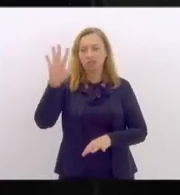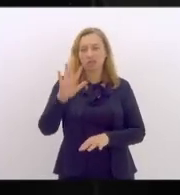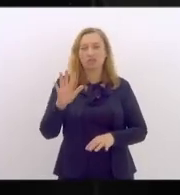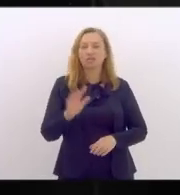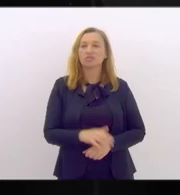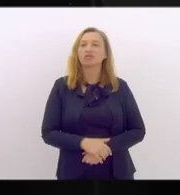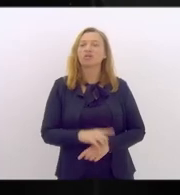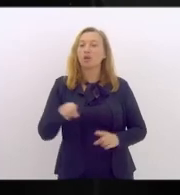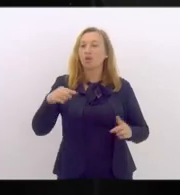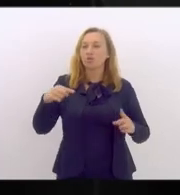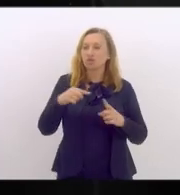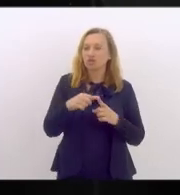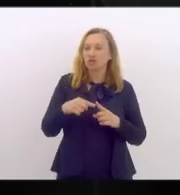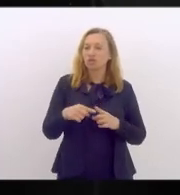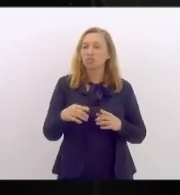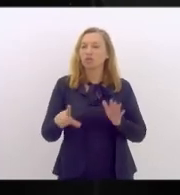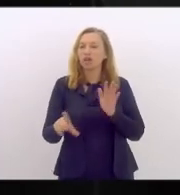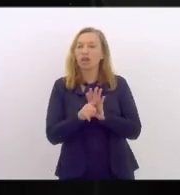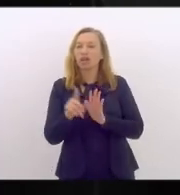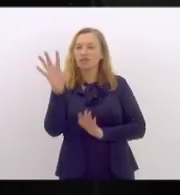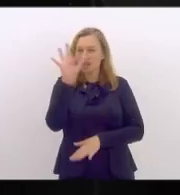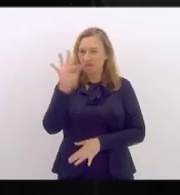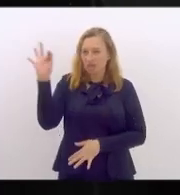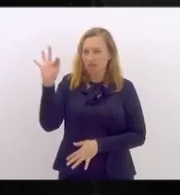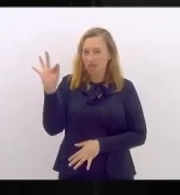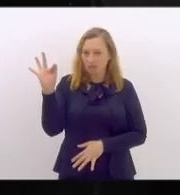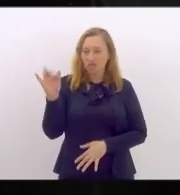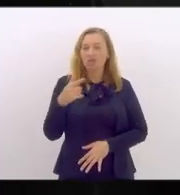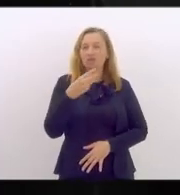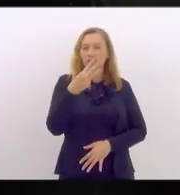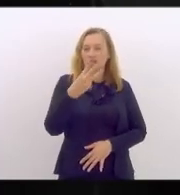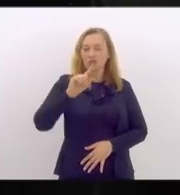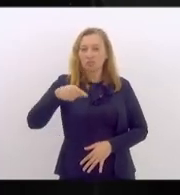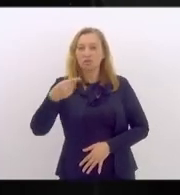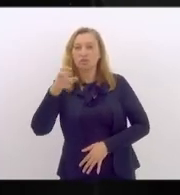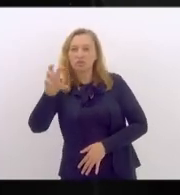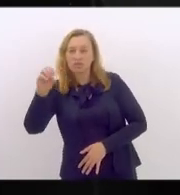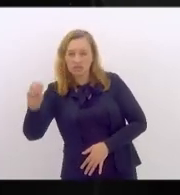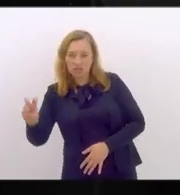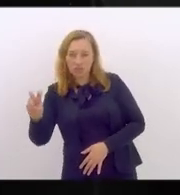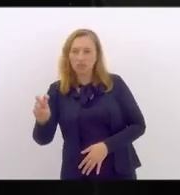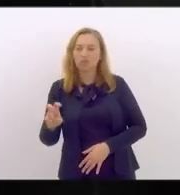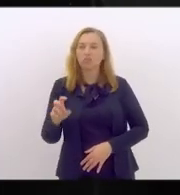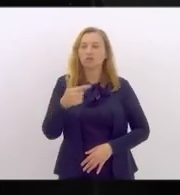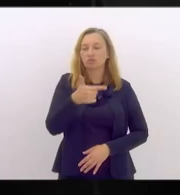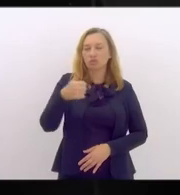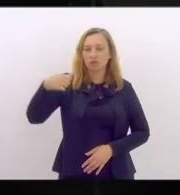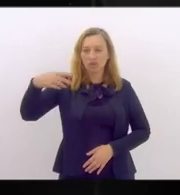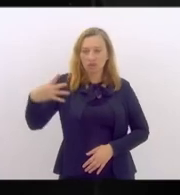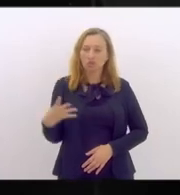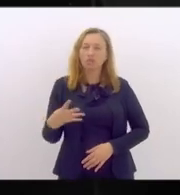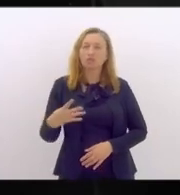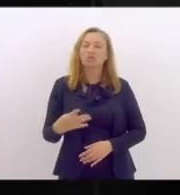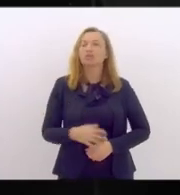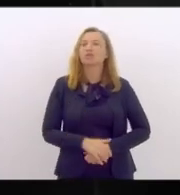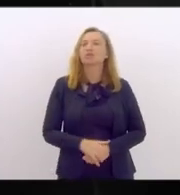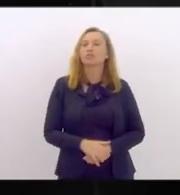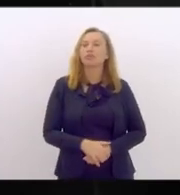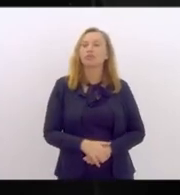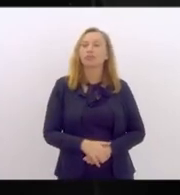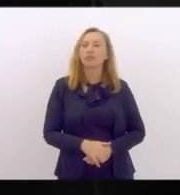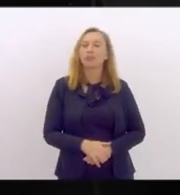objeto de uma lei federal que a lei federal 13.005 de 2014 inspira sua vigência